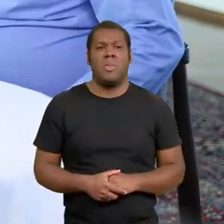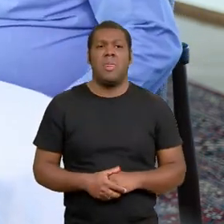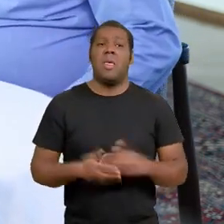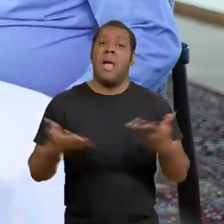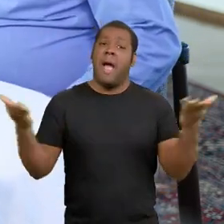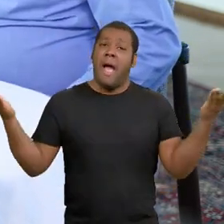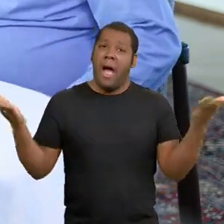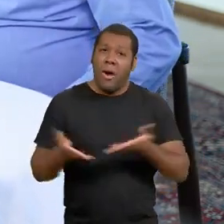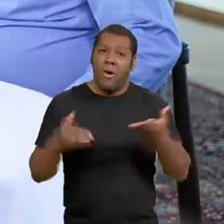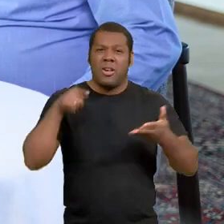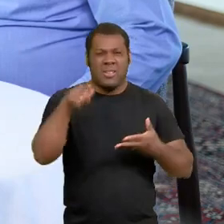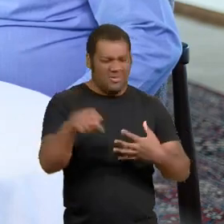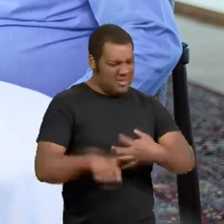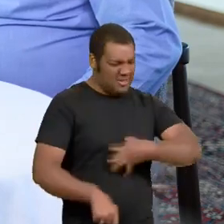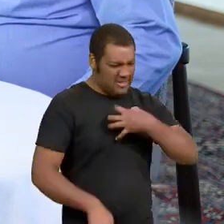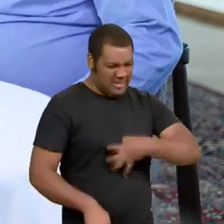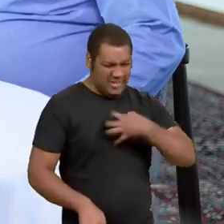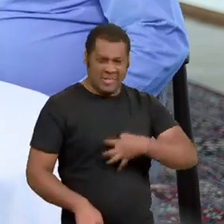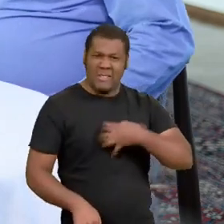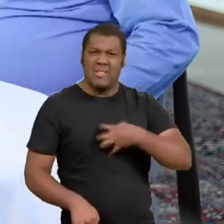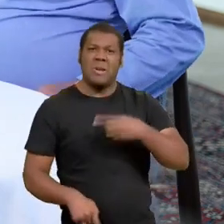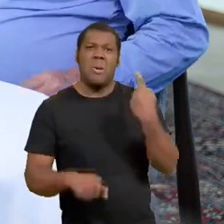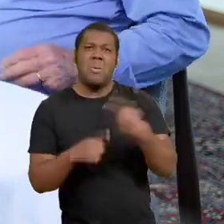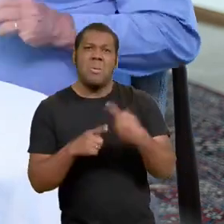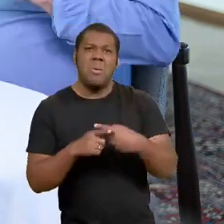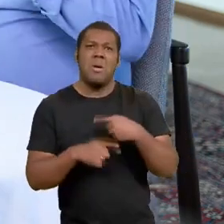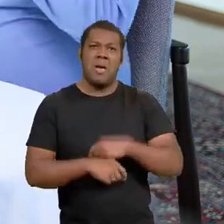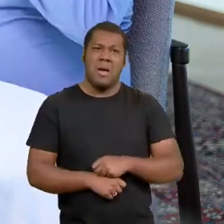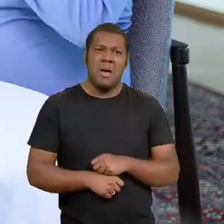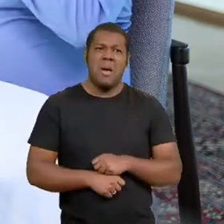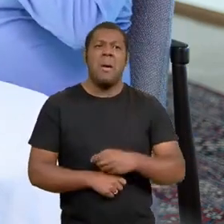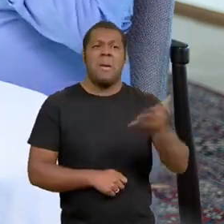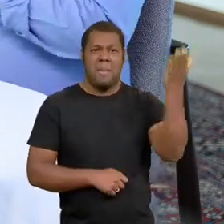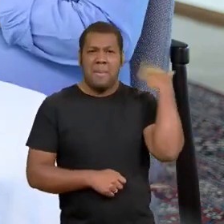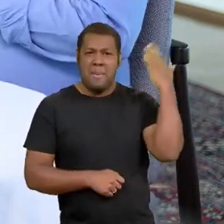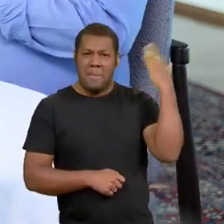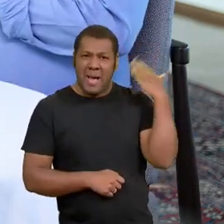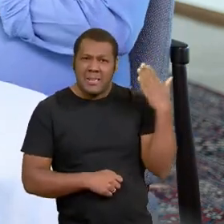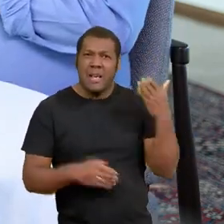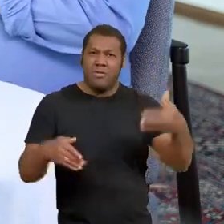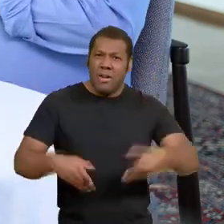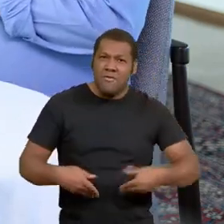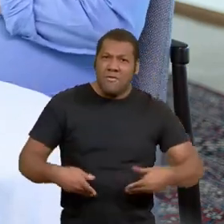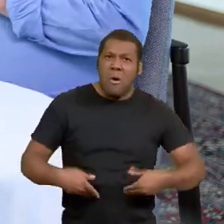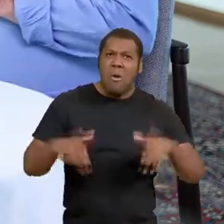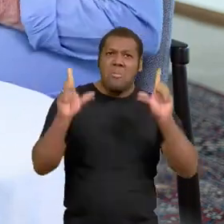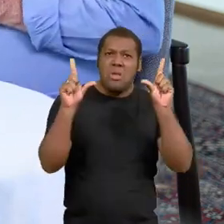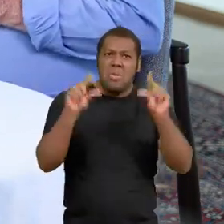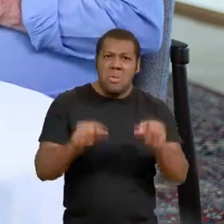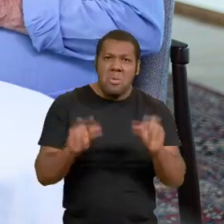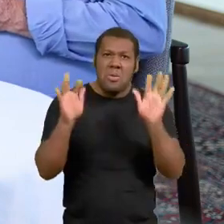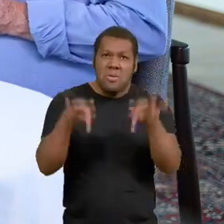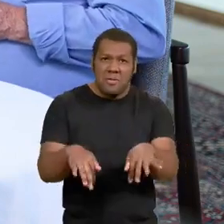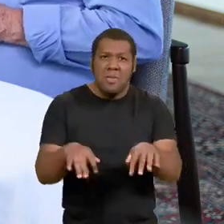né? Saber que foi feito, foi resolvido e que agora, de certa maneira, a gente andou para trás, né?